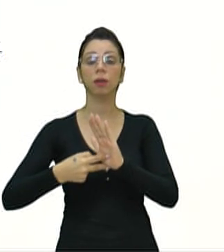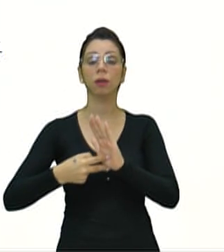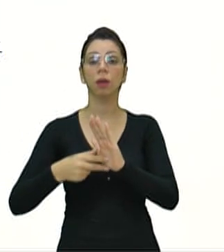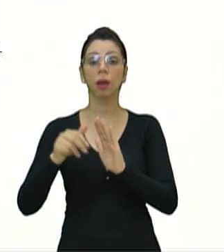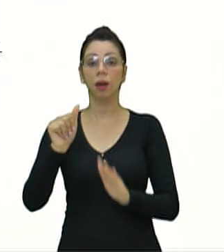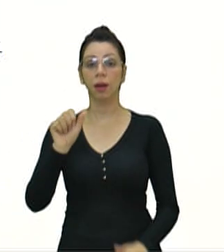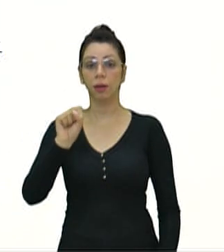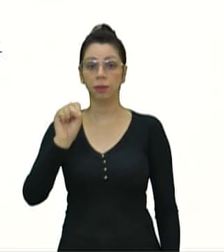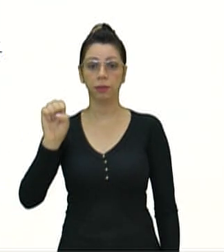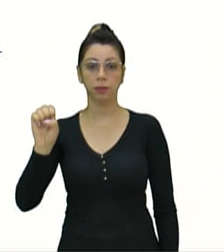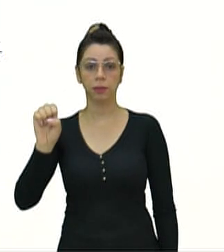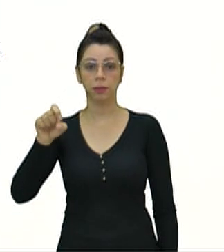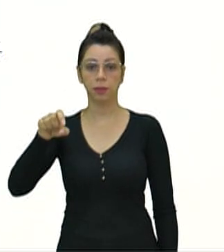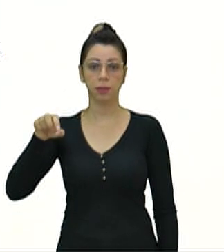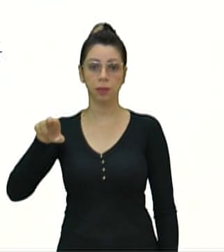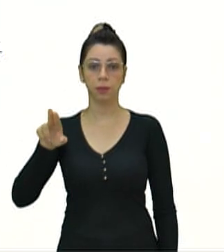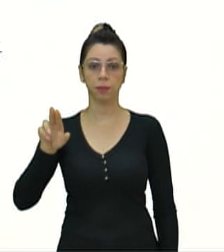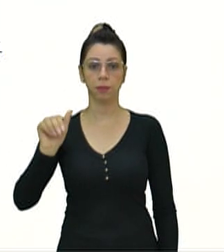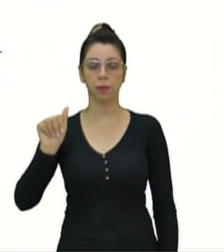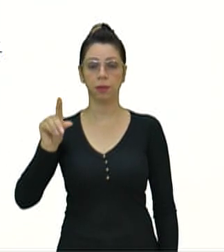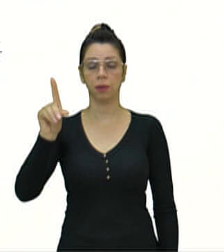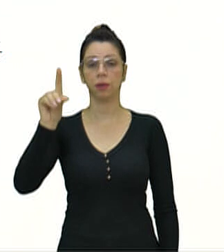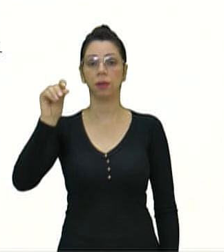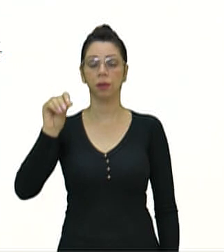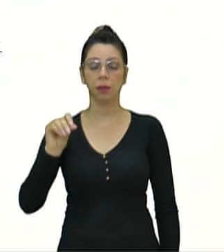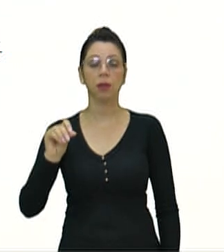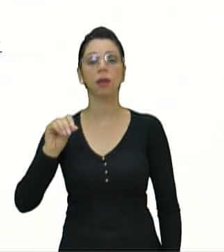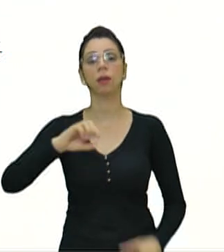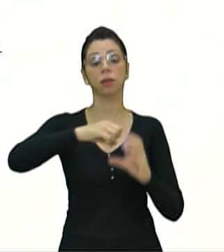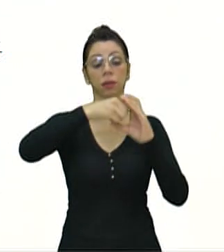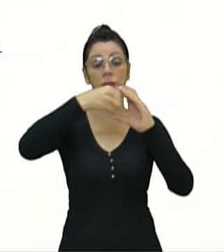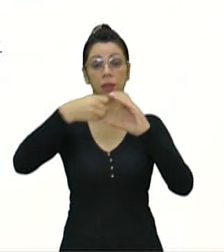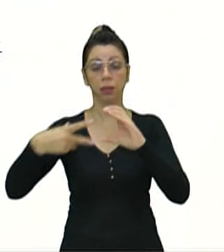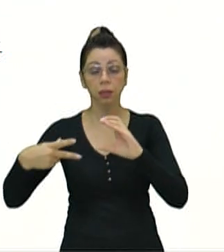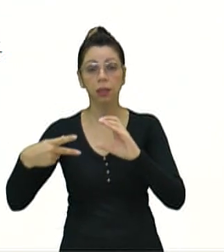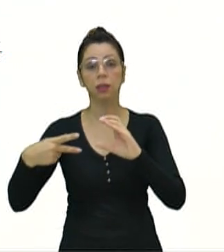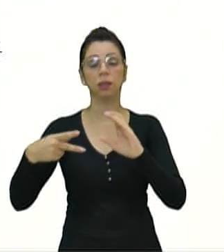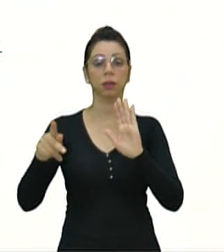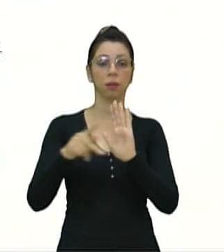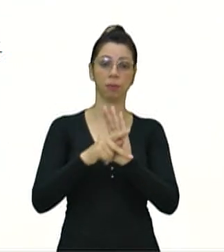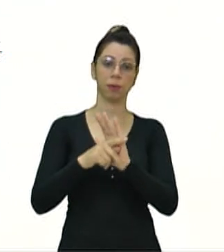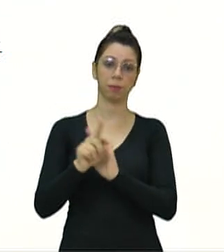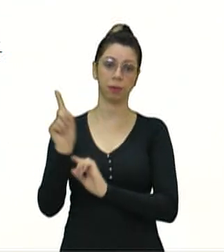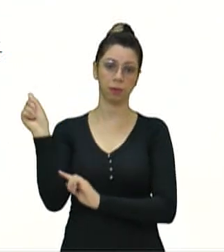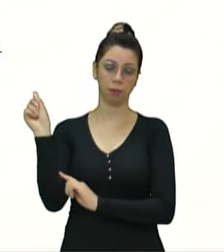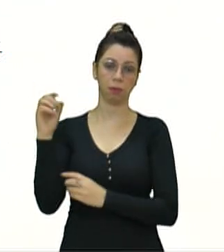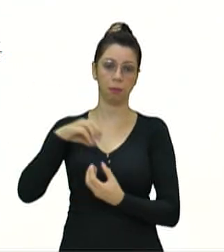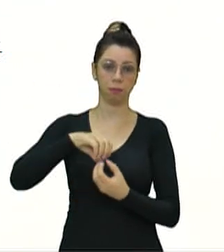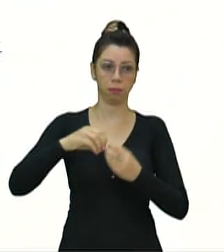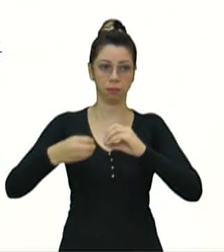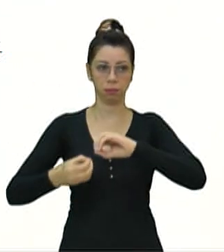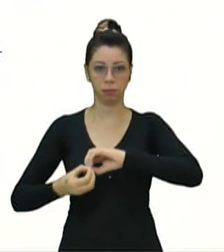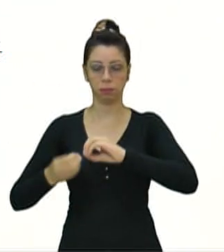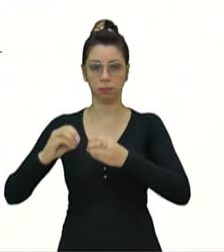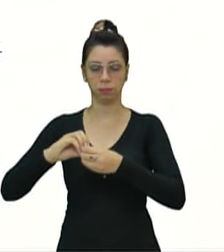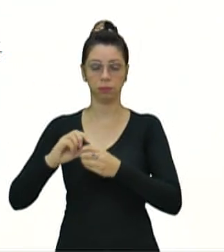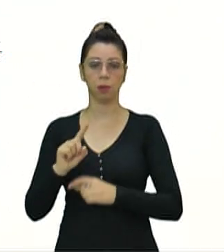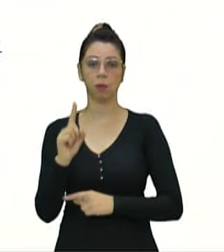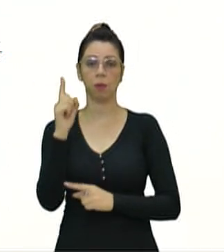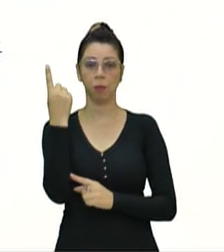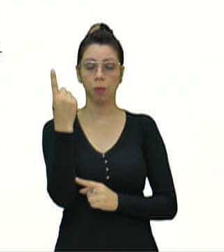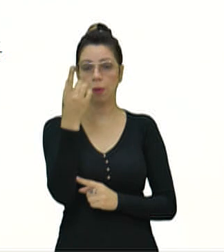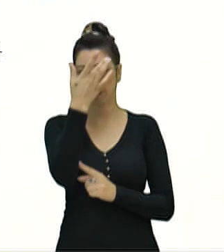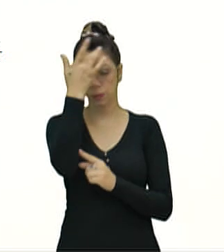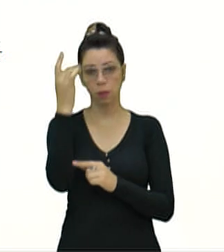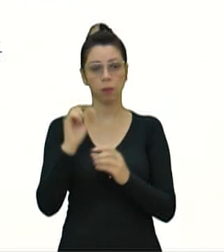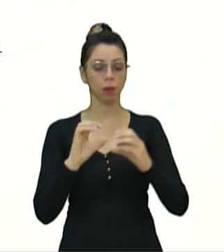As características, as particularidades desse tipo de reprodução. Nessa reprodução, um progenitor gera